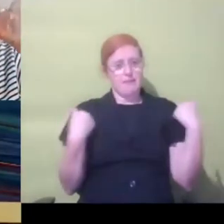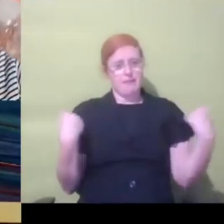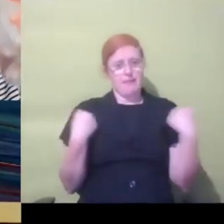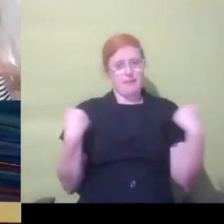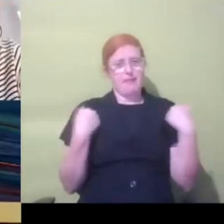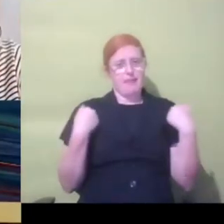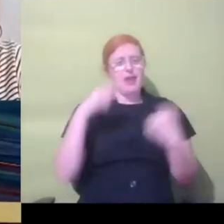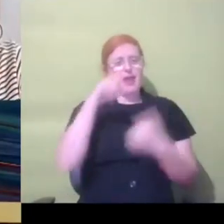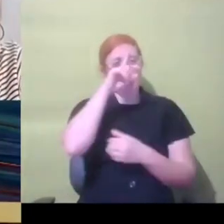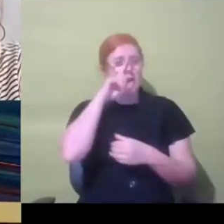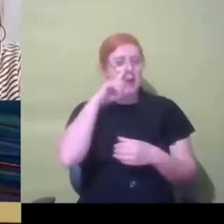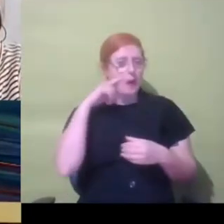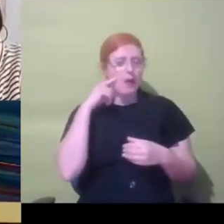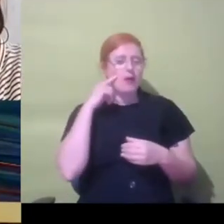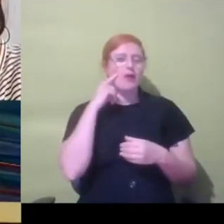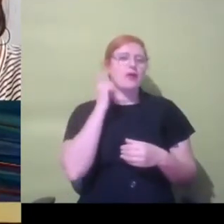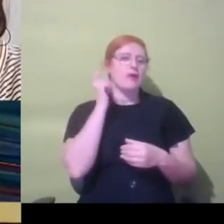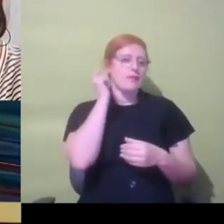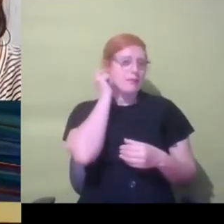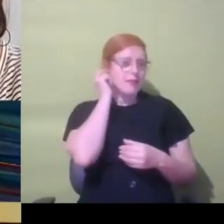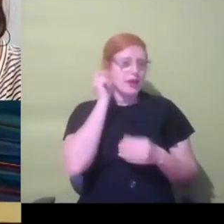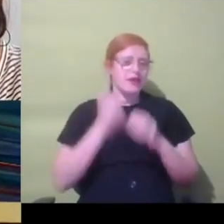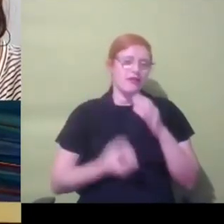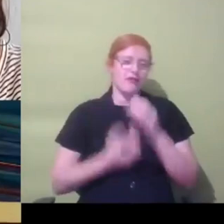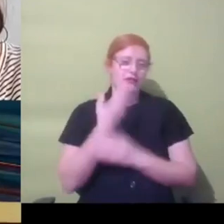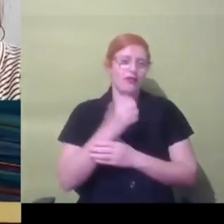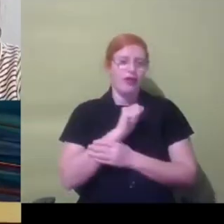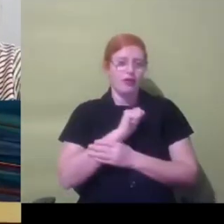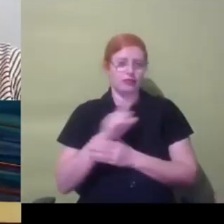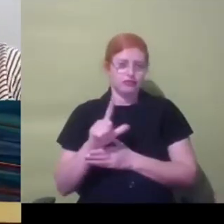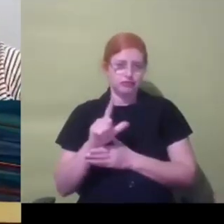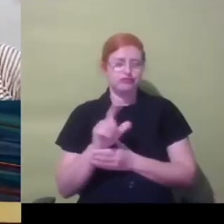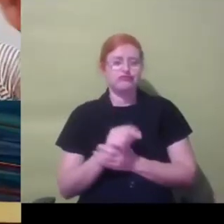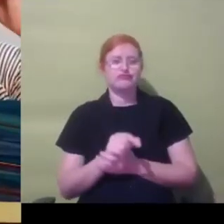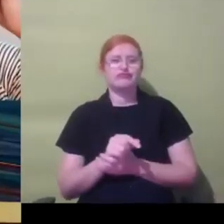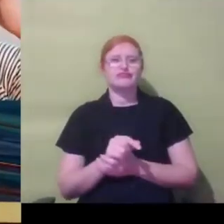E estou com um brinco de flor azulado